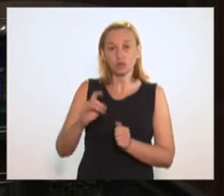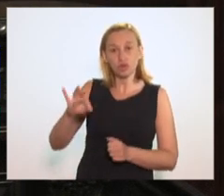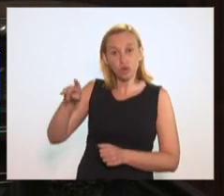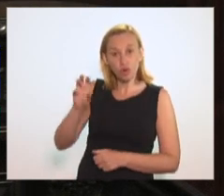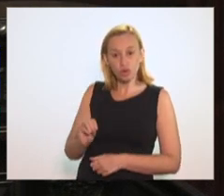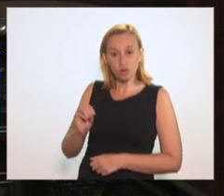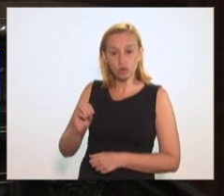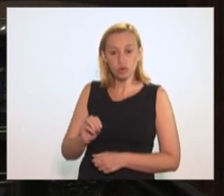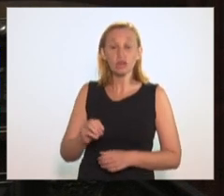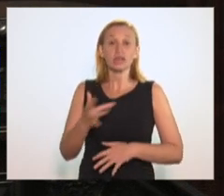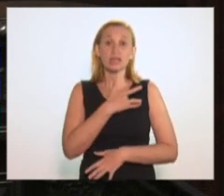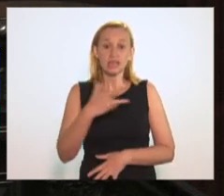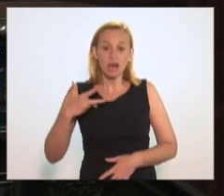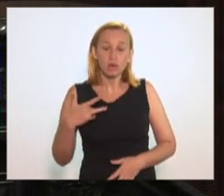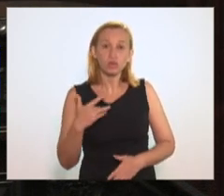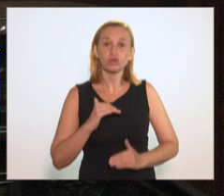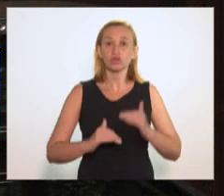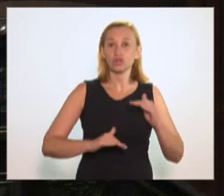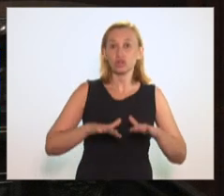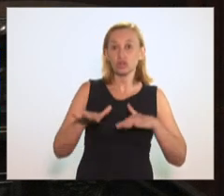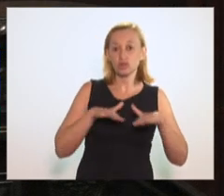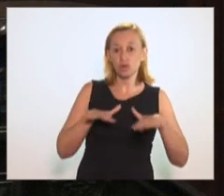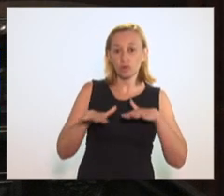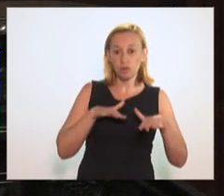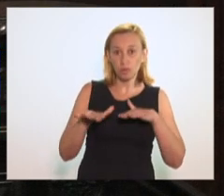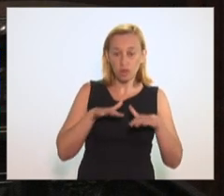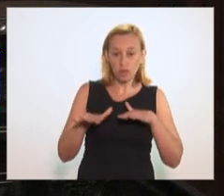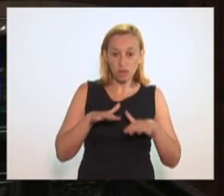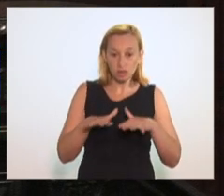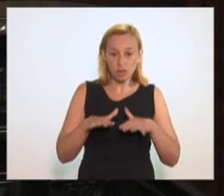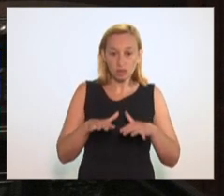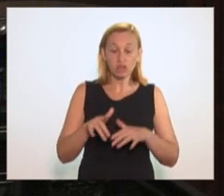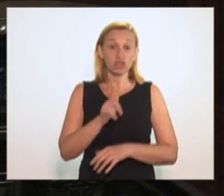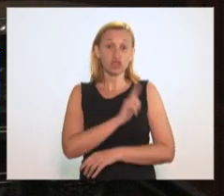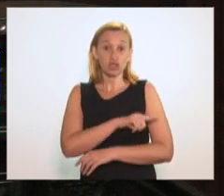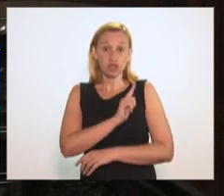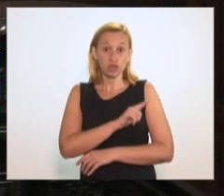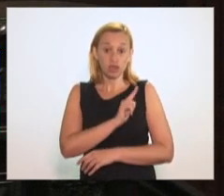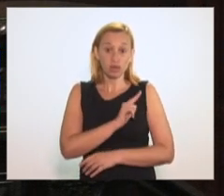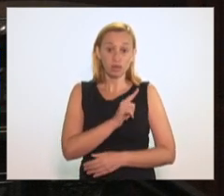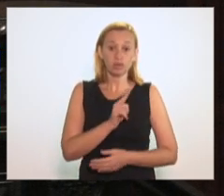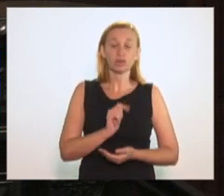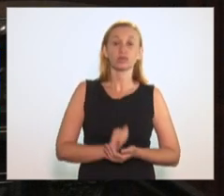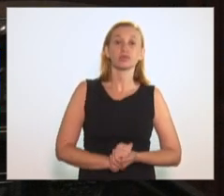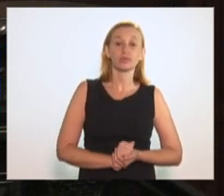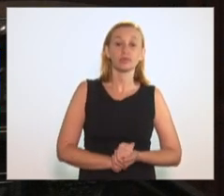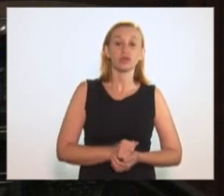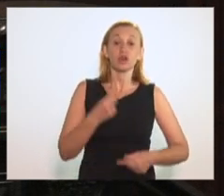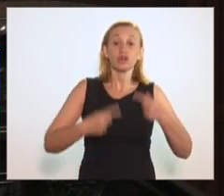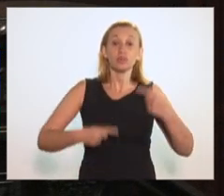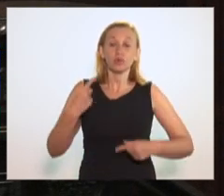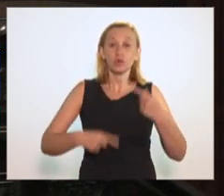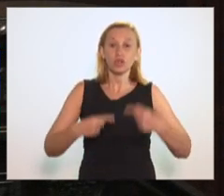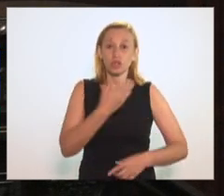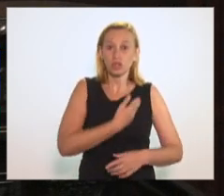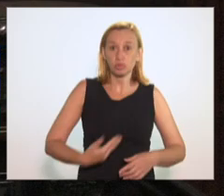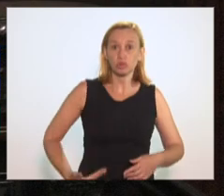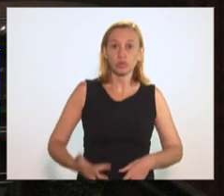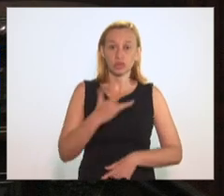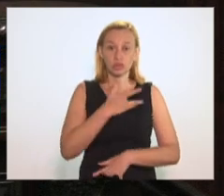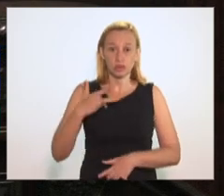de saúde e desenvolvimento em regime de gestão associada na execução de políticas públicas de saúde.